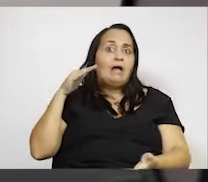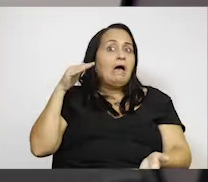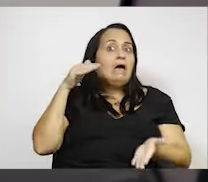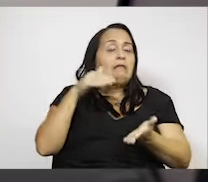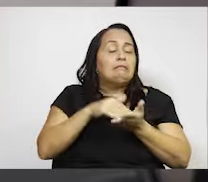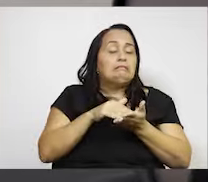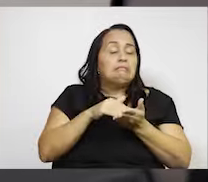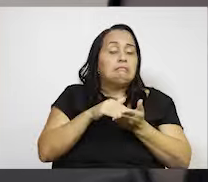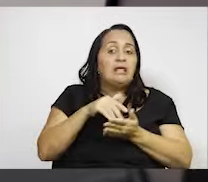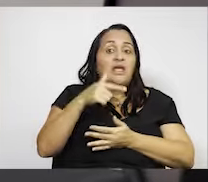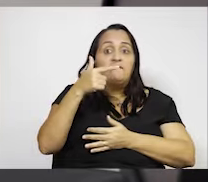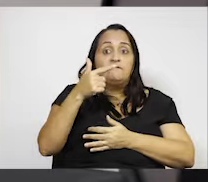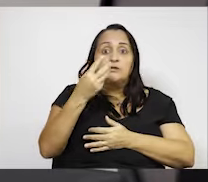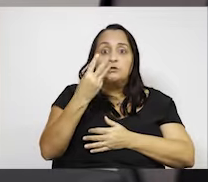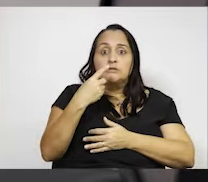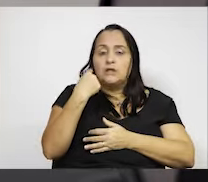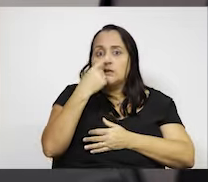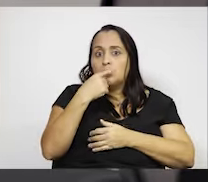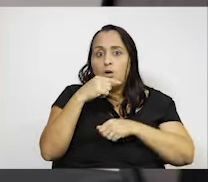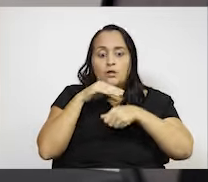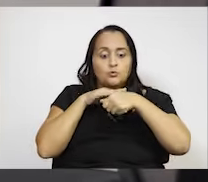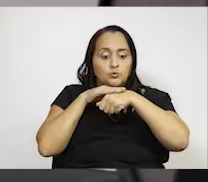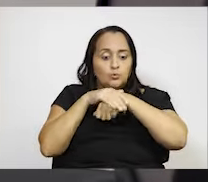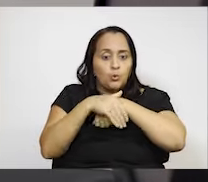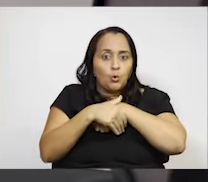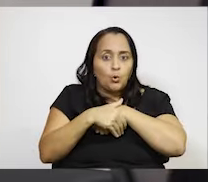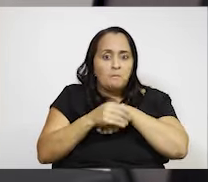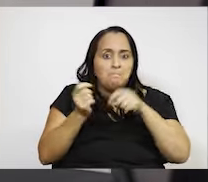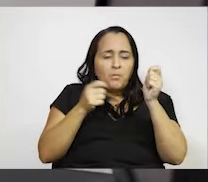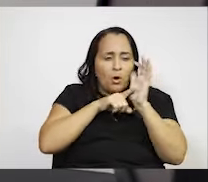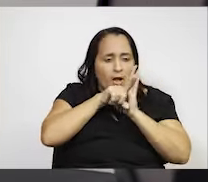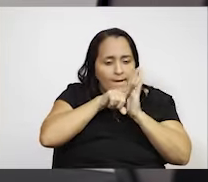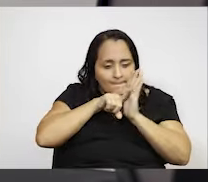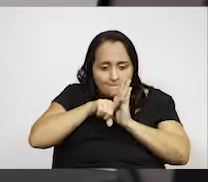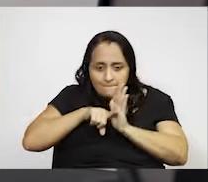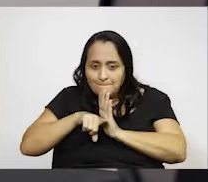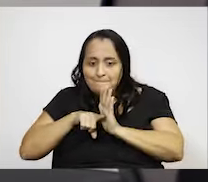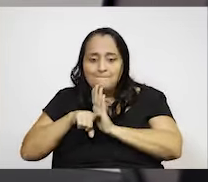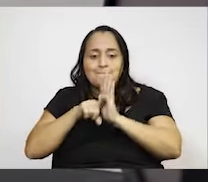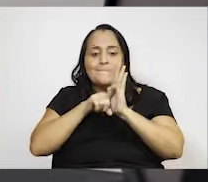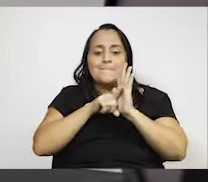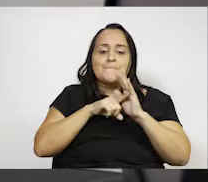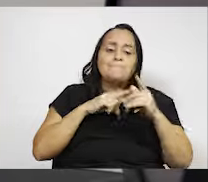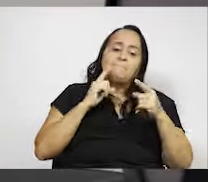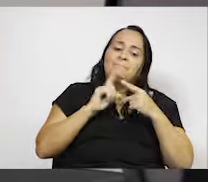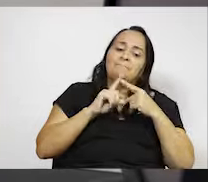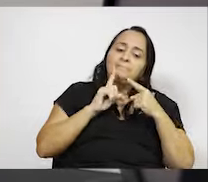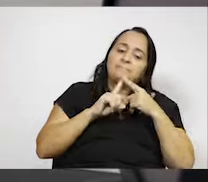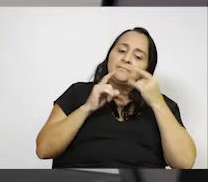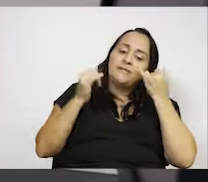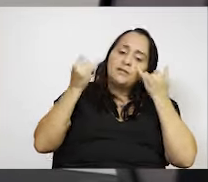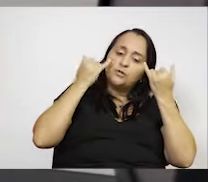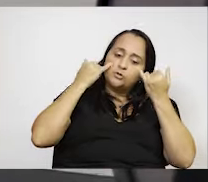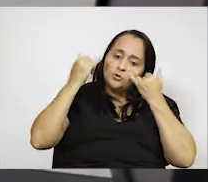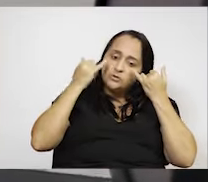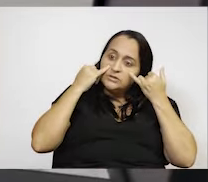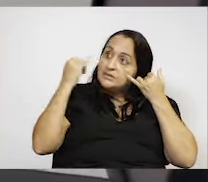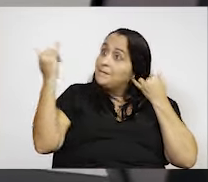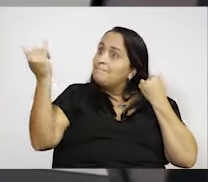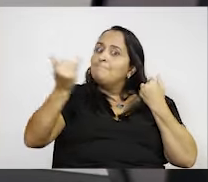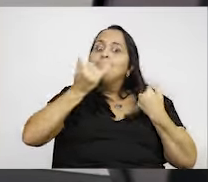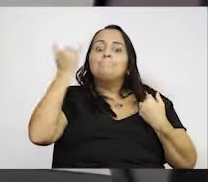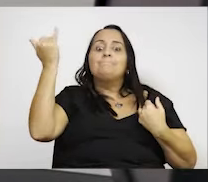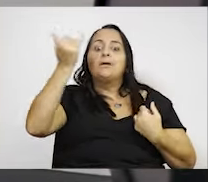às 23 horas, tem gente fazendo apuração para fazer o jornal. Para o jornal não sair frio,